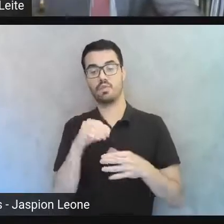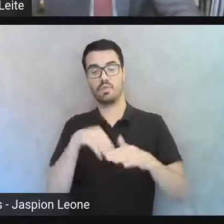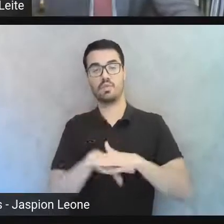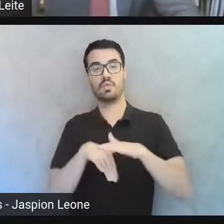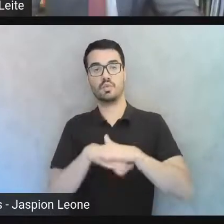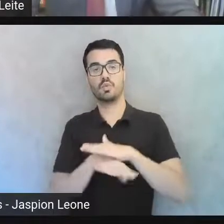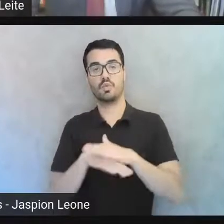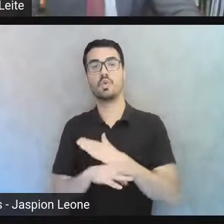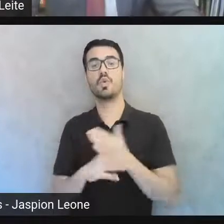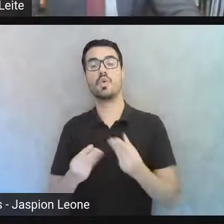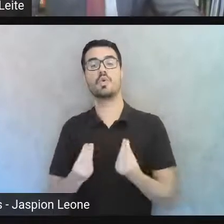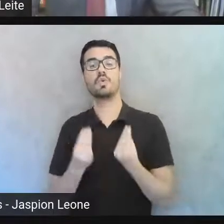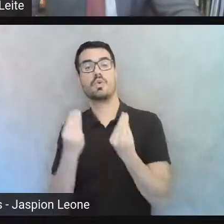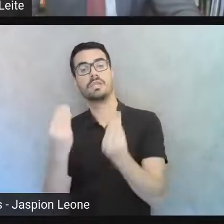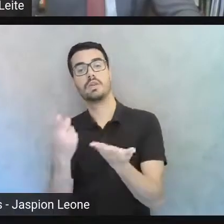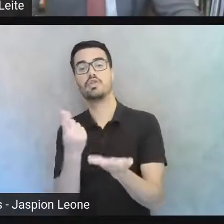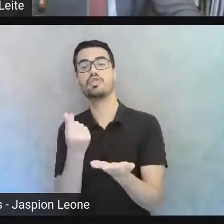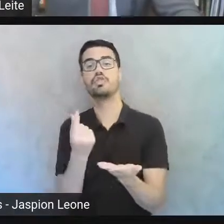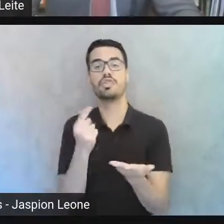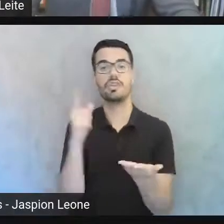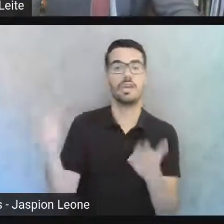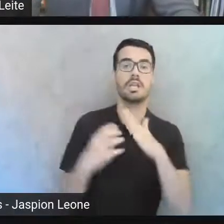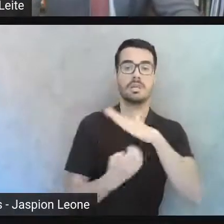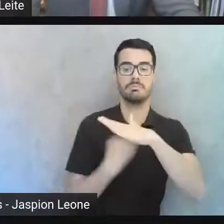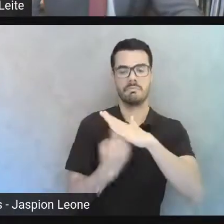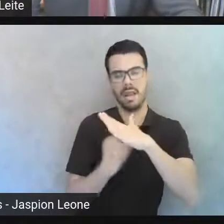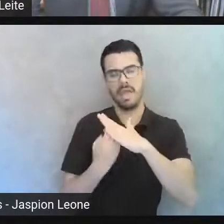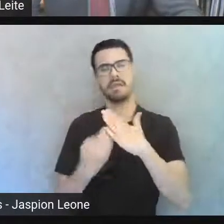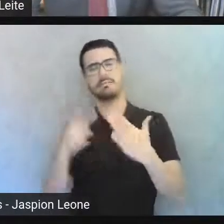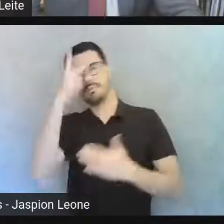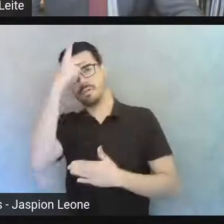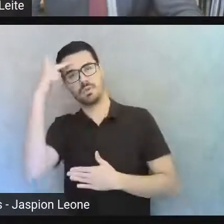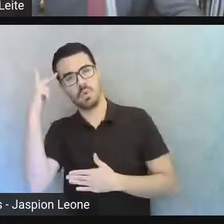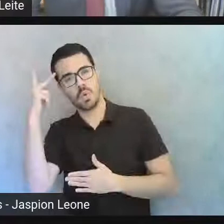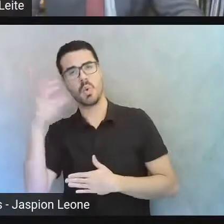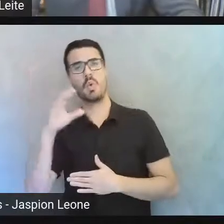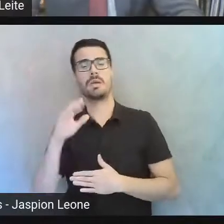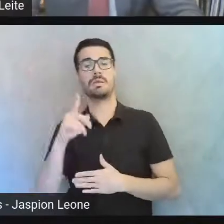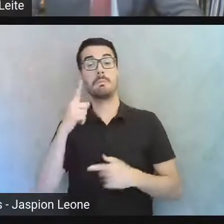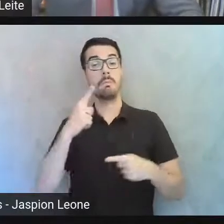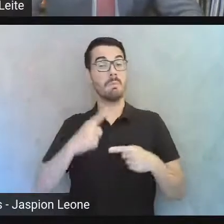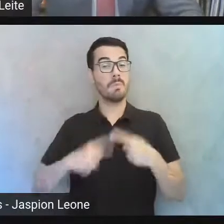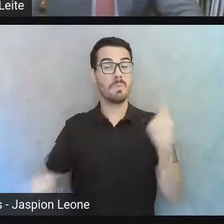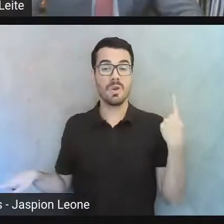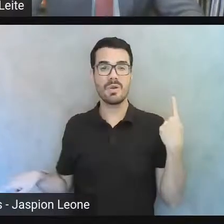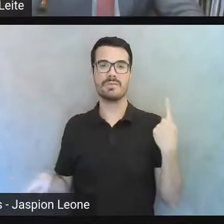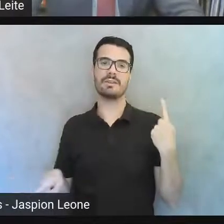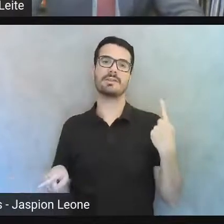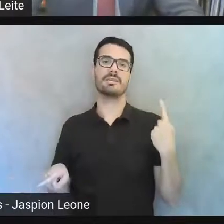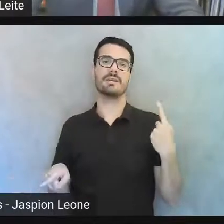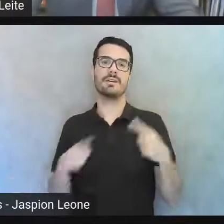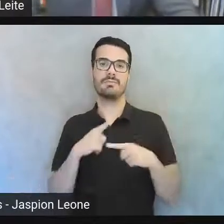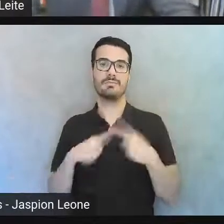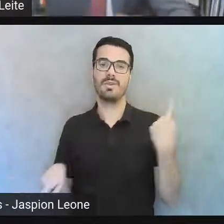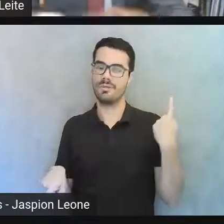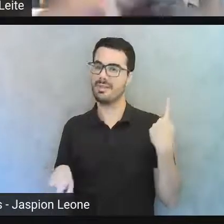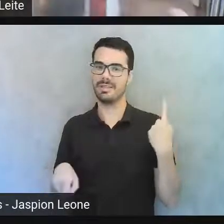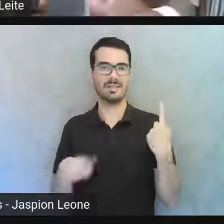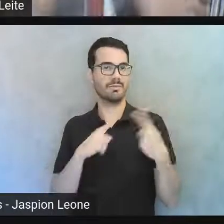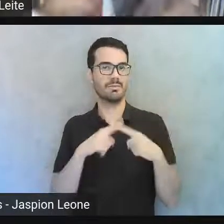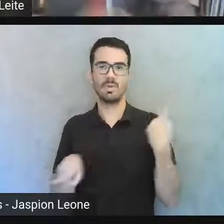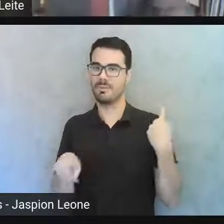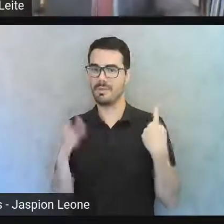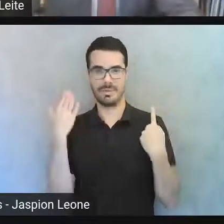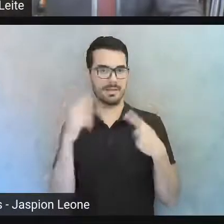pessoas físicas e recursos dos próprios candidatos, sendo proibidas as doações empresariais.